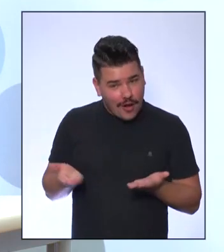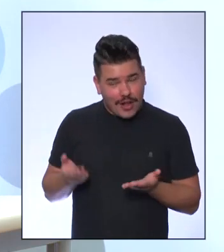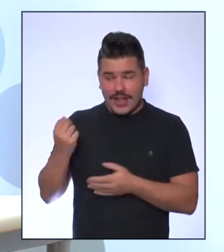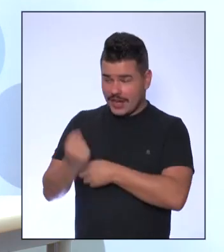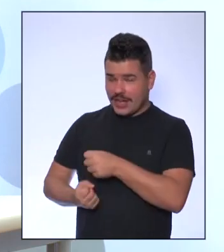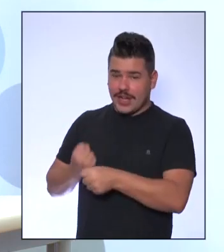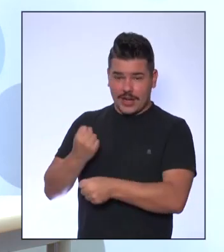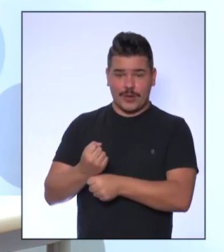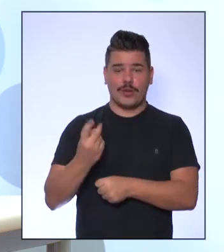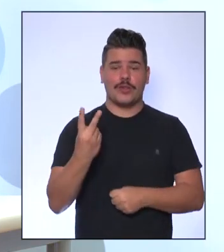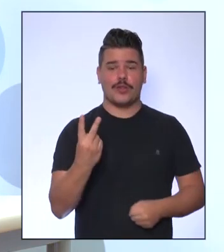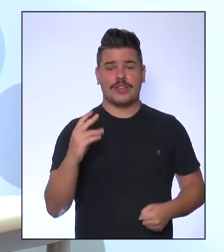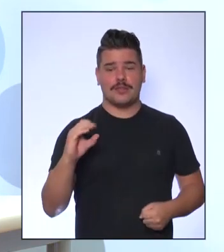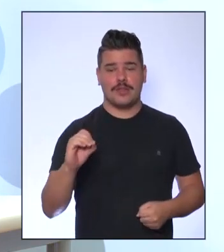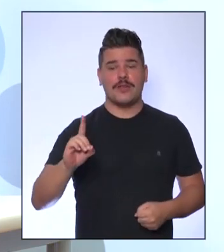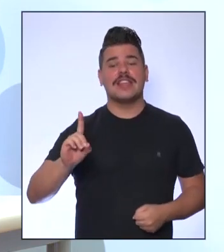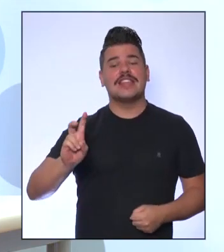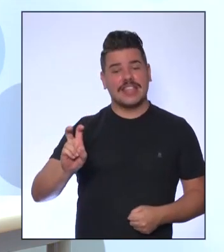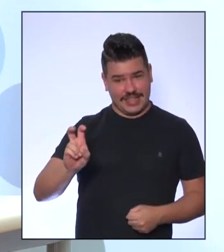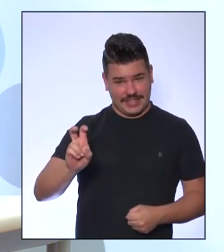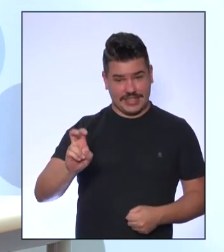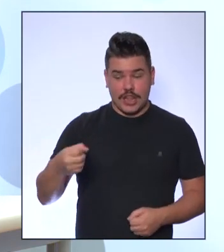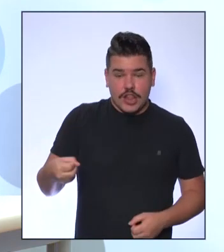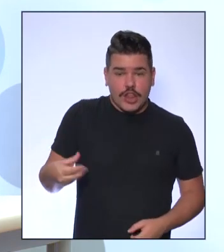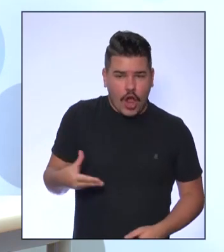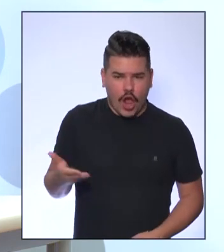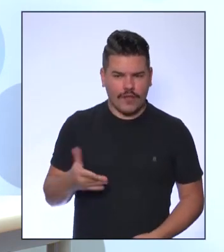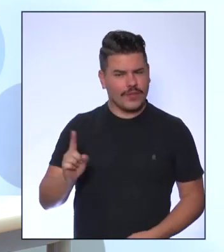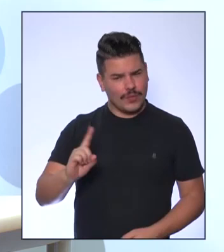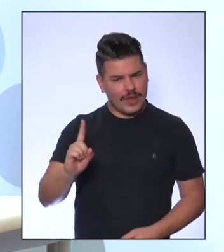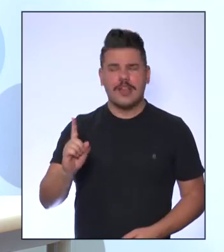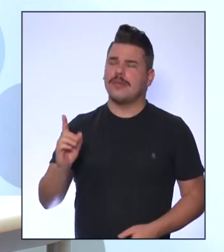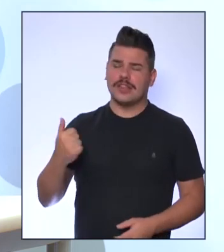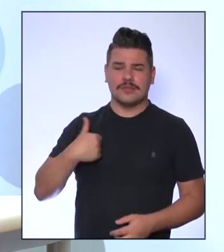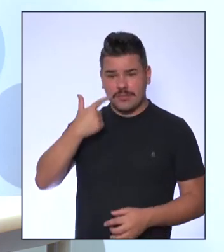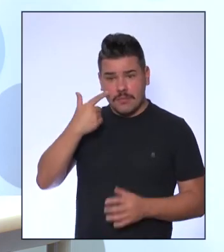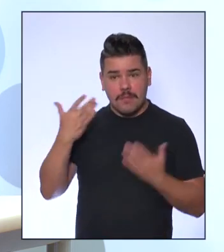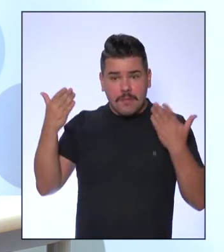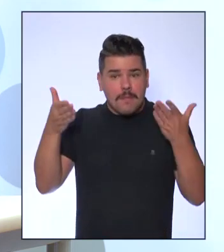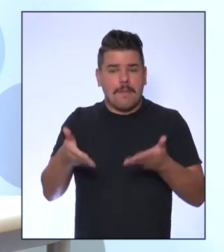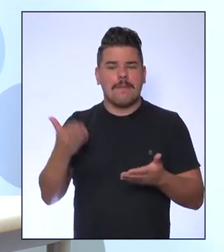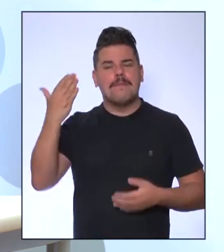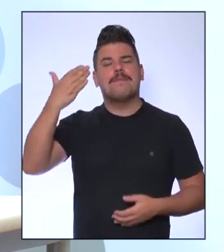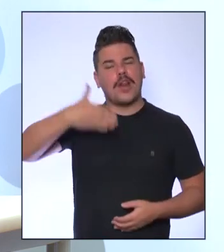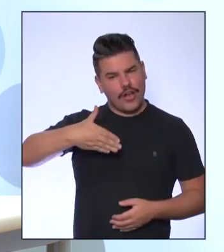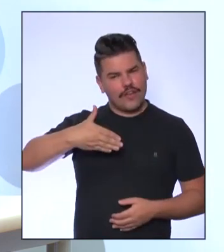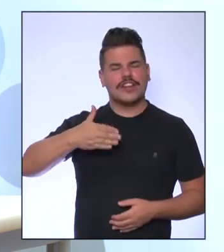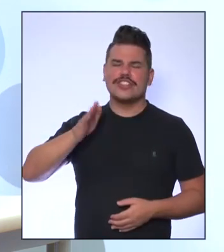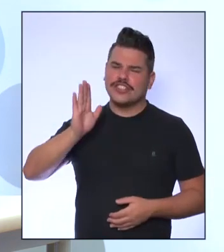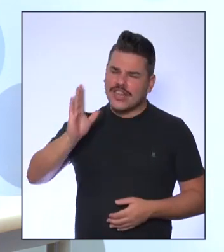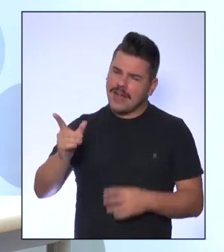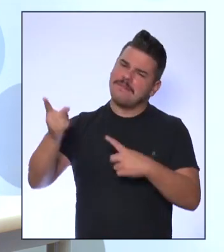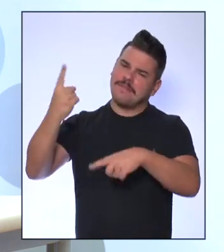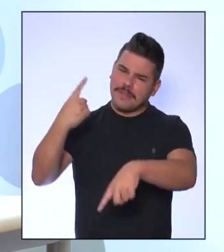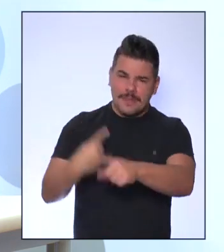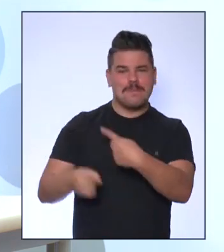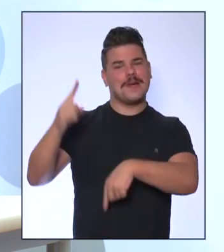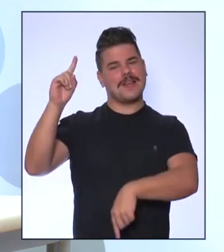uma foto nova, é uma foto de 2015, mas já tem bastante referências da nossa atual Paulista. É